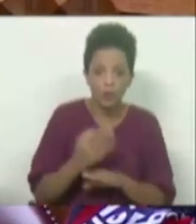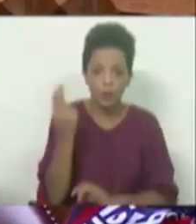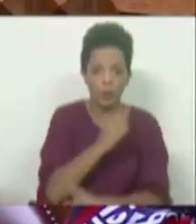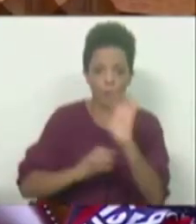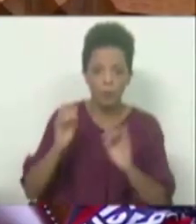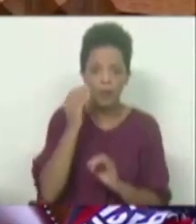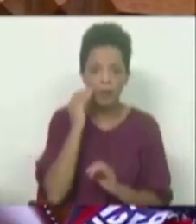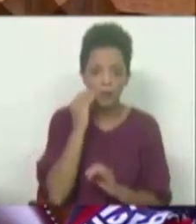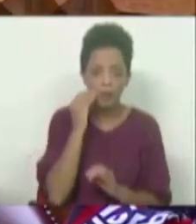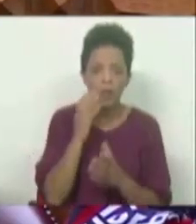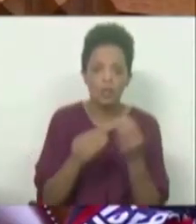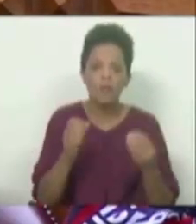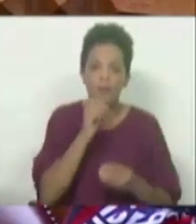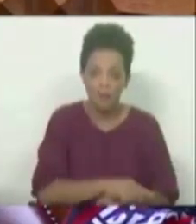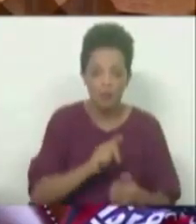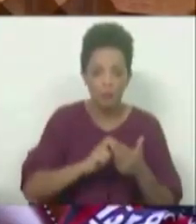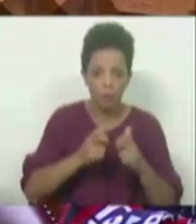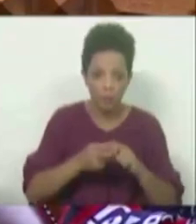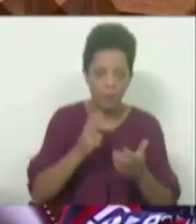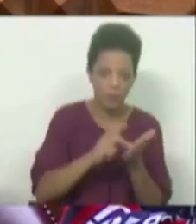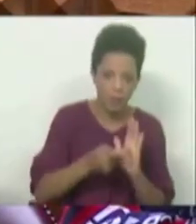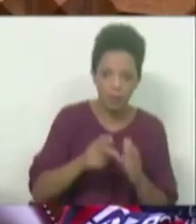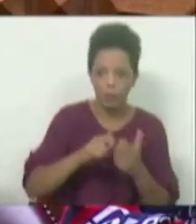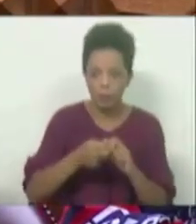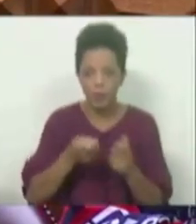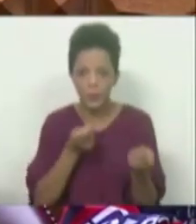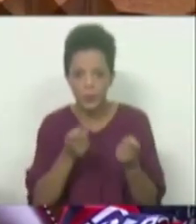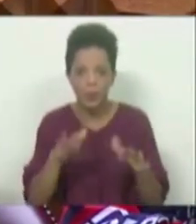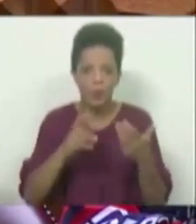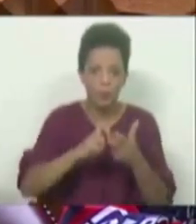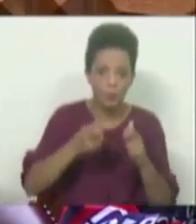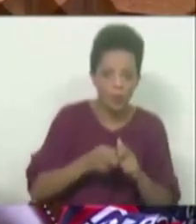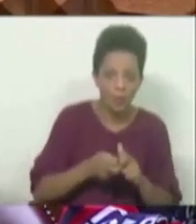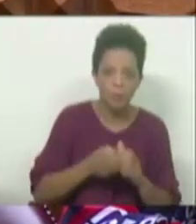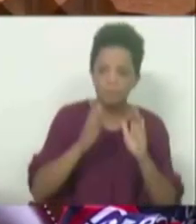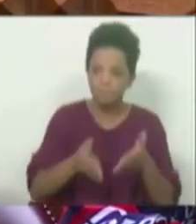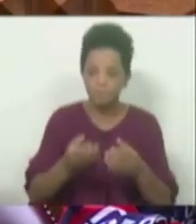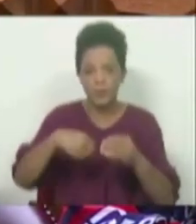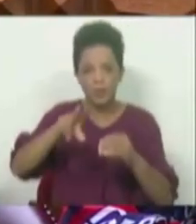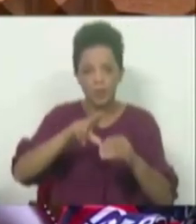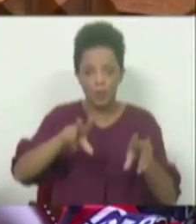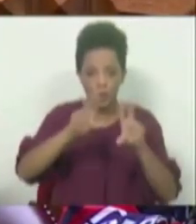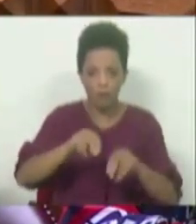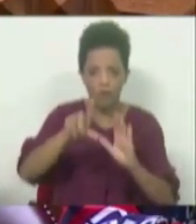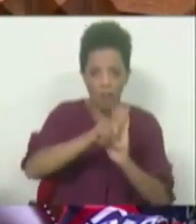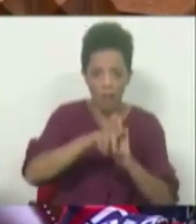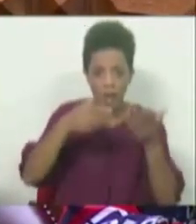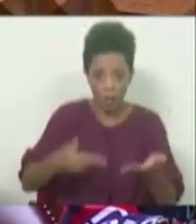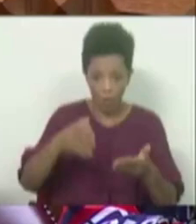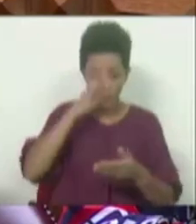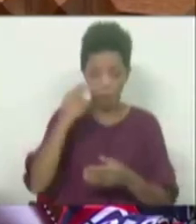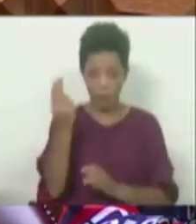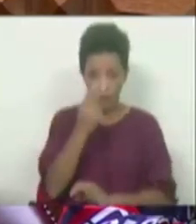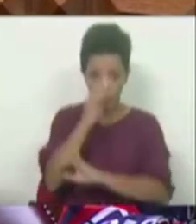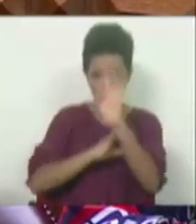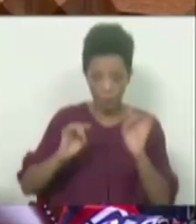Europeia resolve-se. Ou é um problema técnico, ou é um problema logístico, ou é um problema que precisa de nova legislação. Agora, se a União